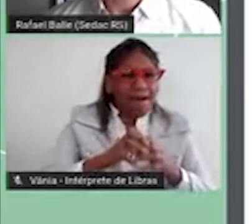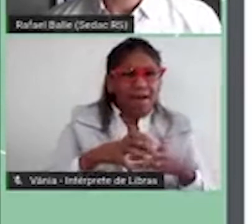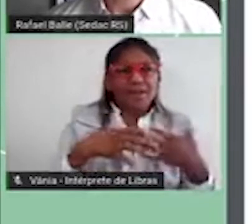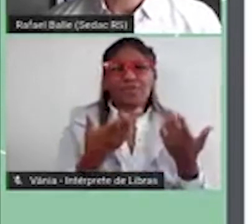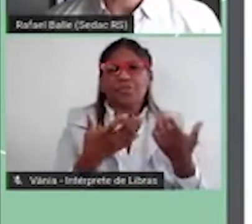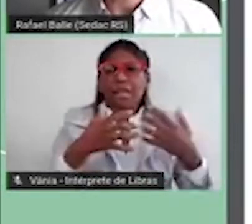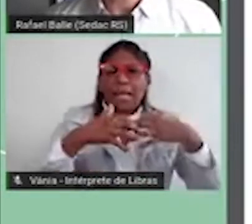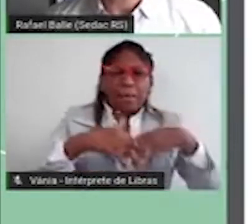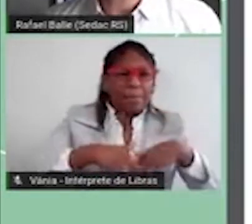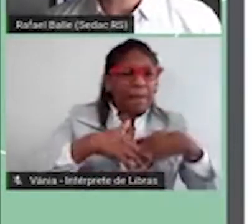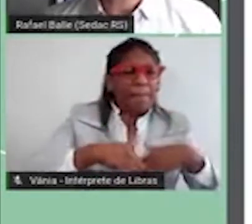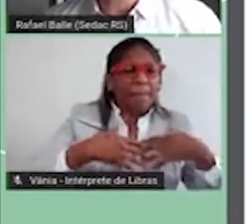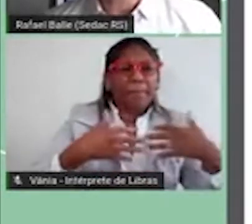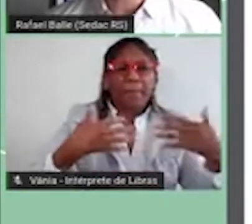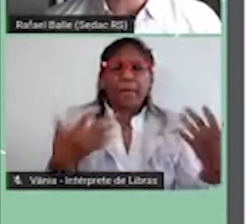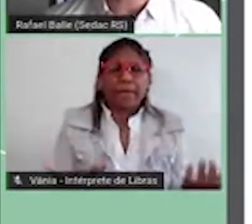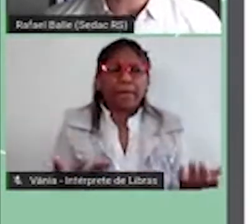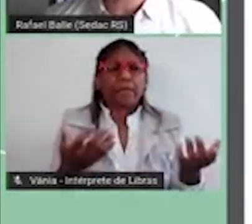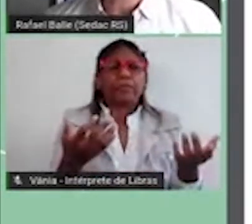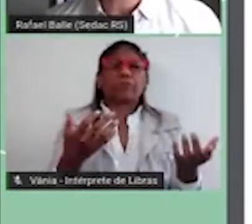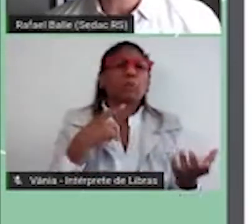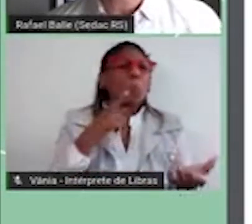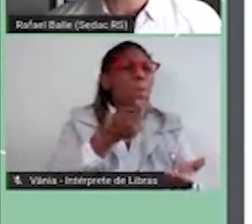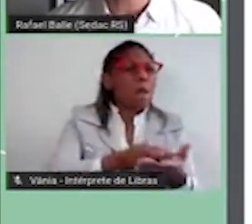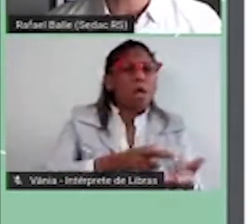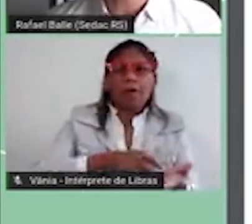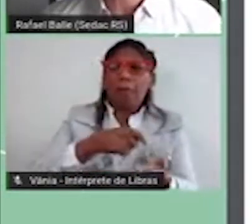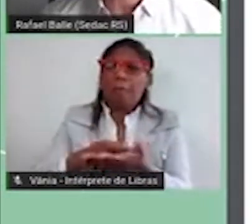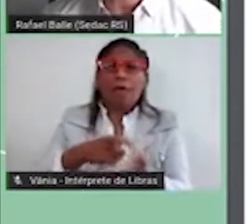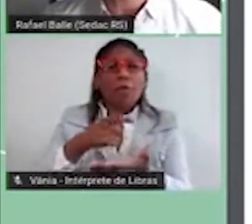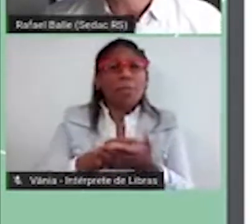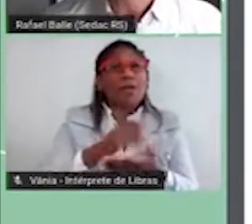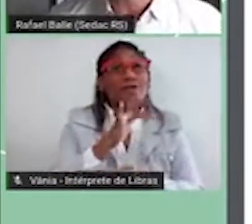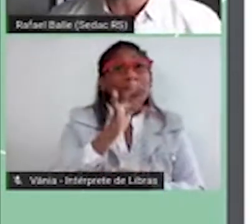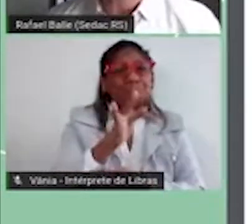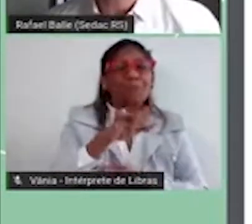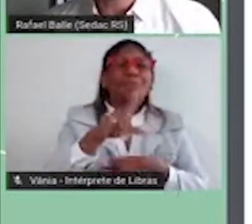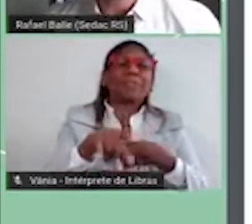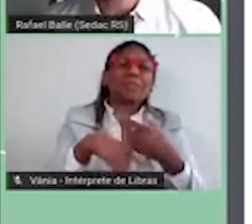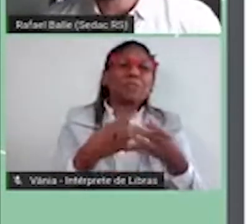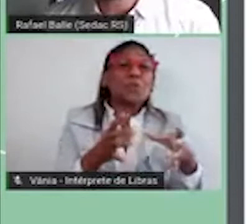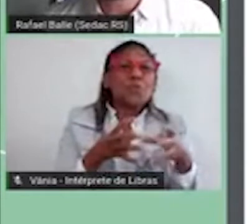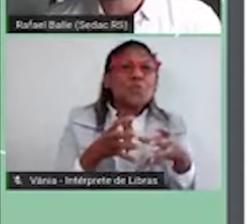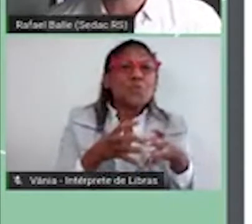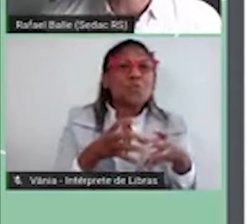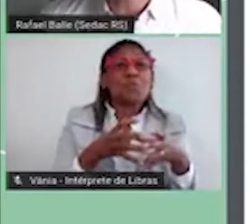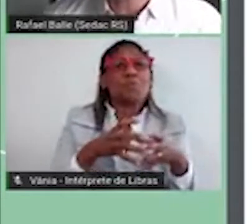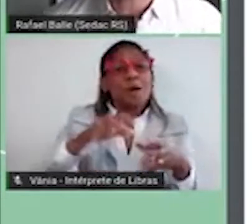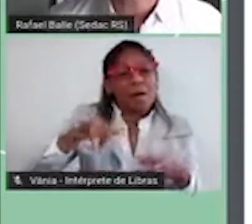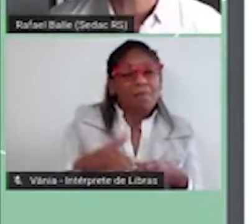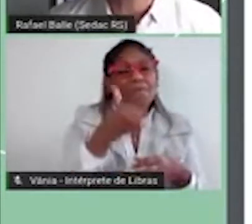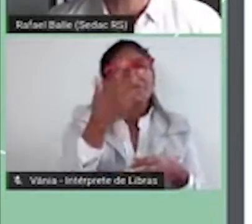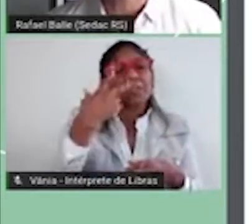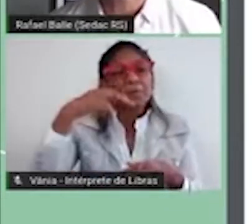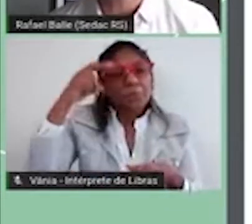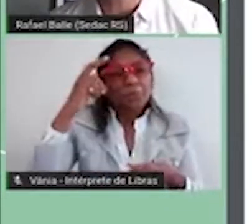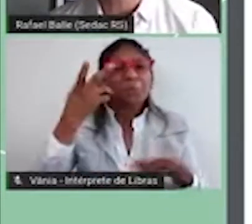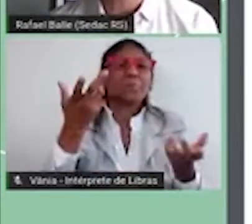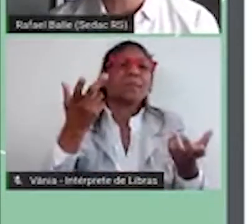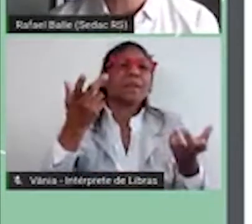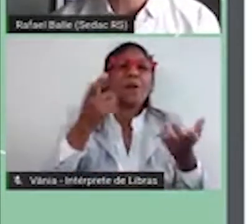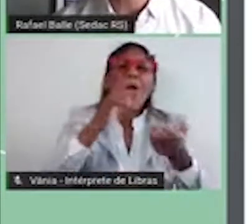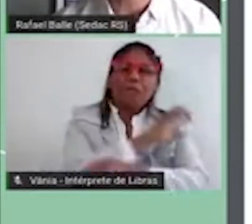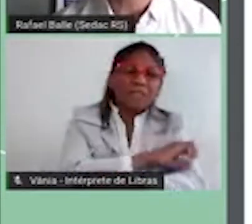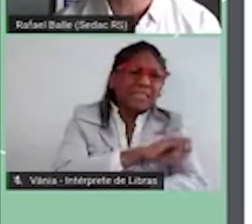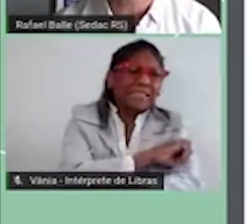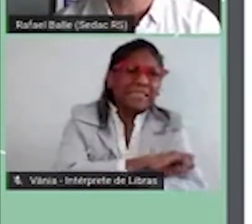né, estamos falando de adquirir materiais que possam ser utilizados aí por coletivos, por espaços culturais, para a realização de oficinas, para que se